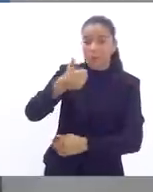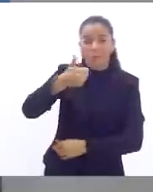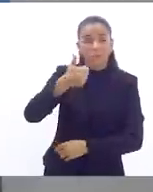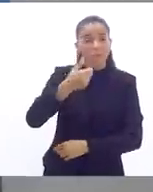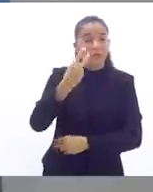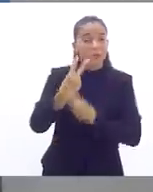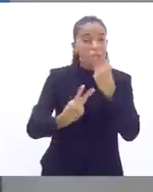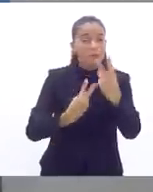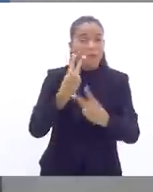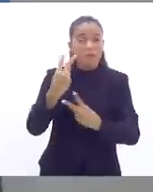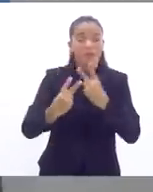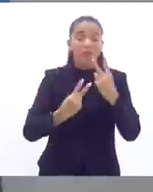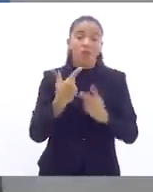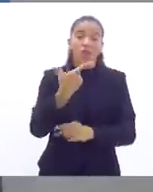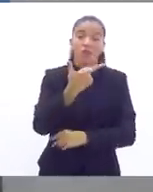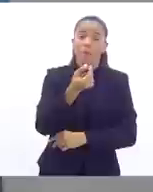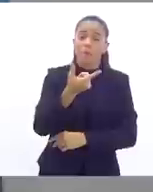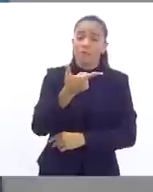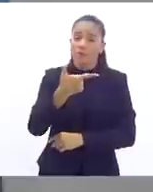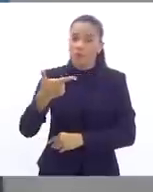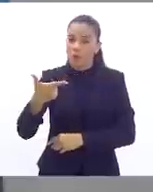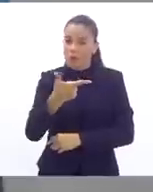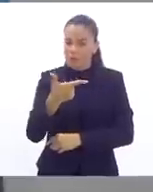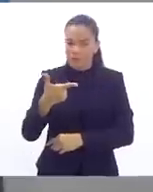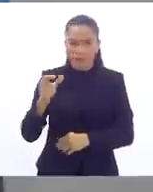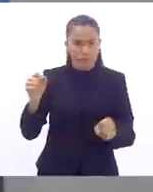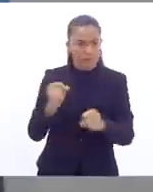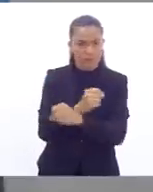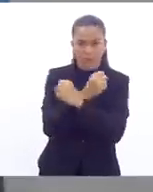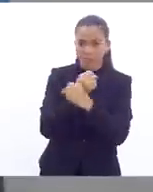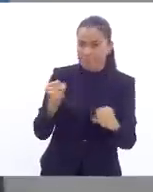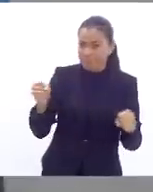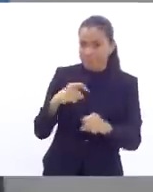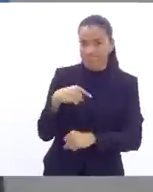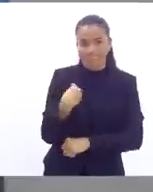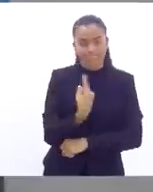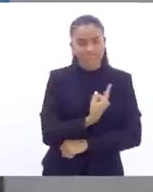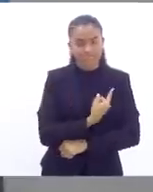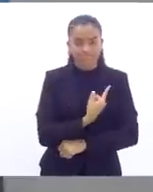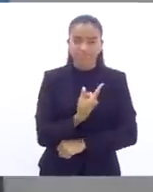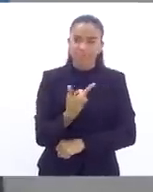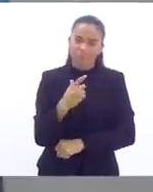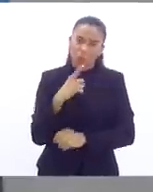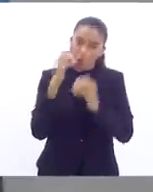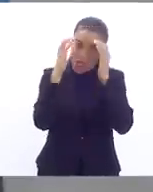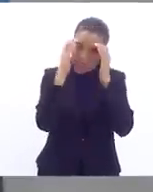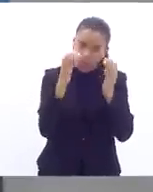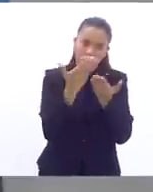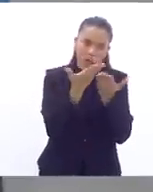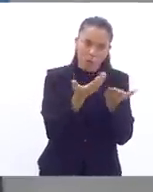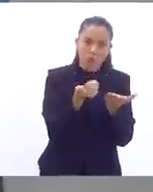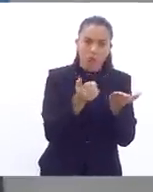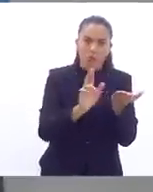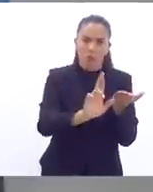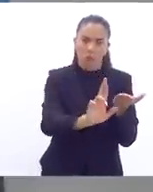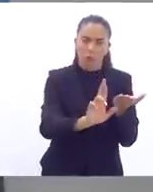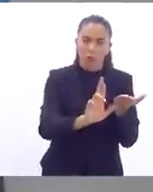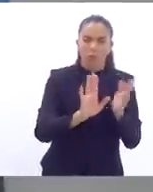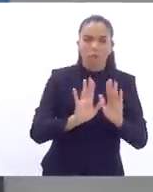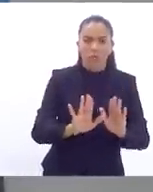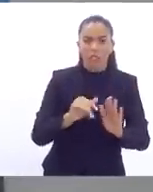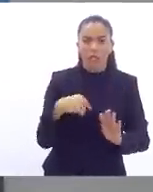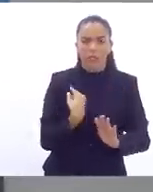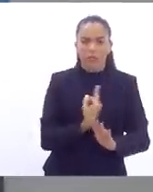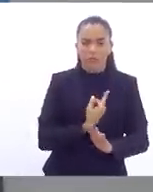de 2022 não é possível que a gente tá com todo respeito ao senhor não é possível que a